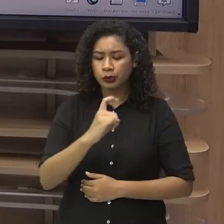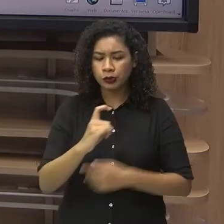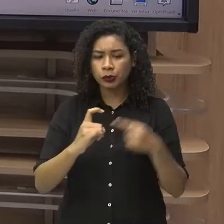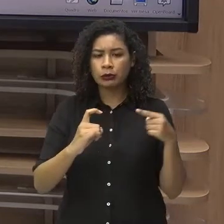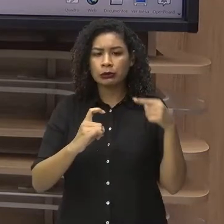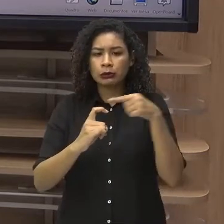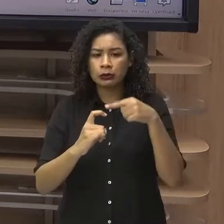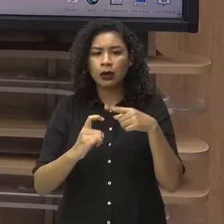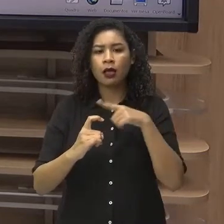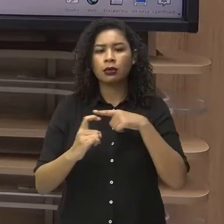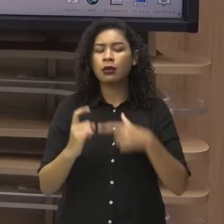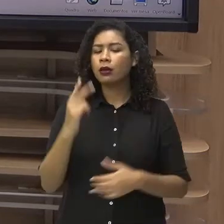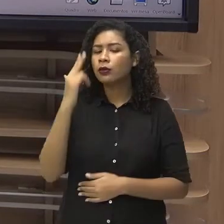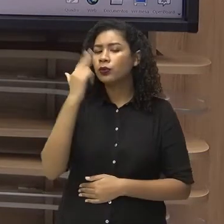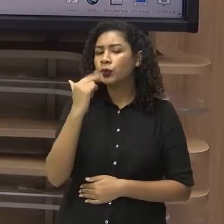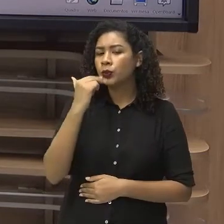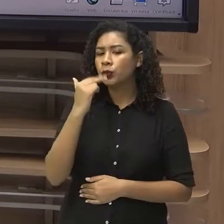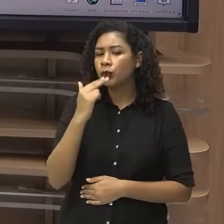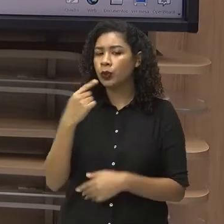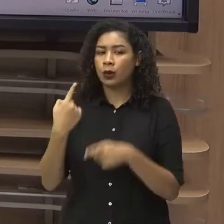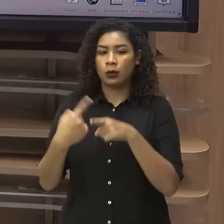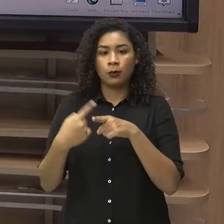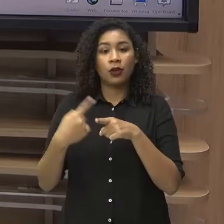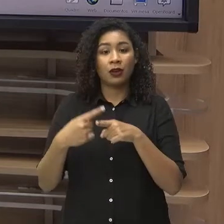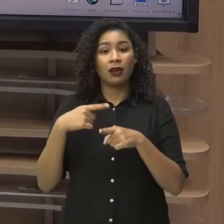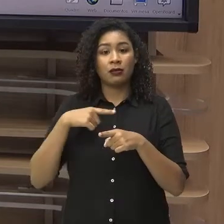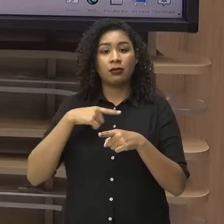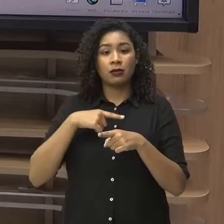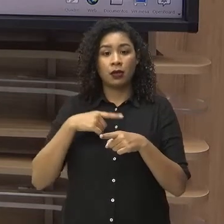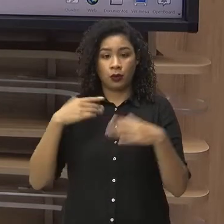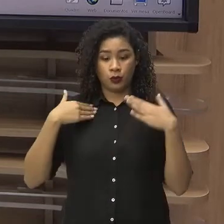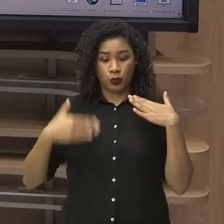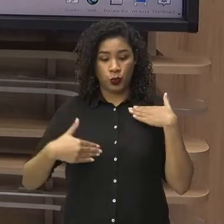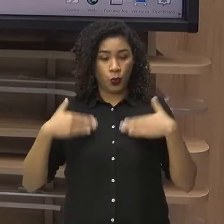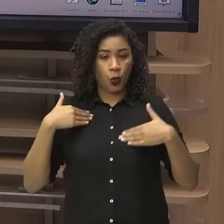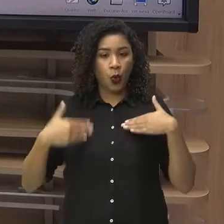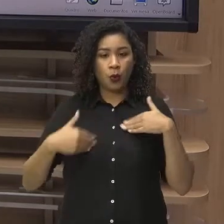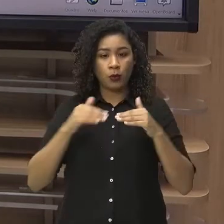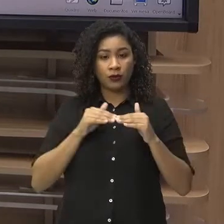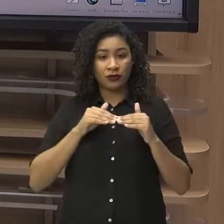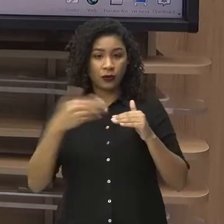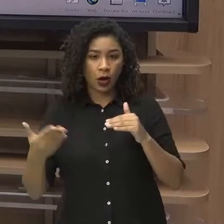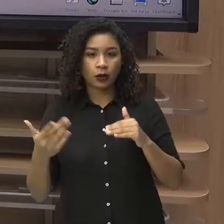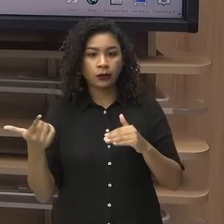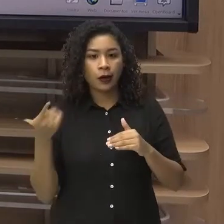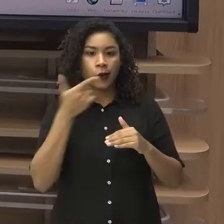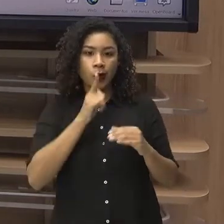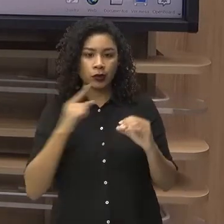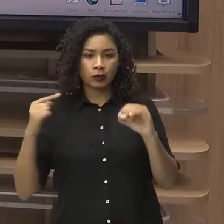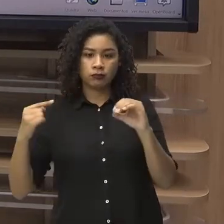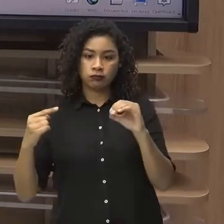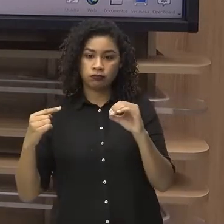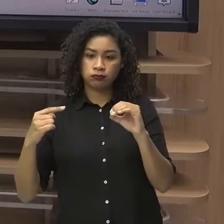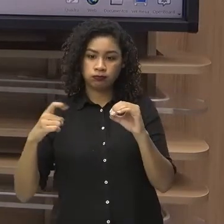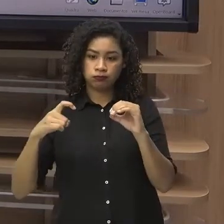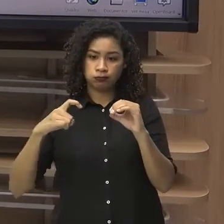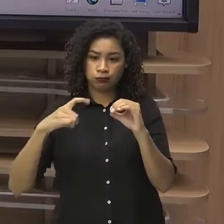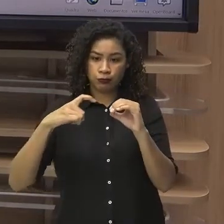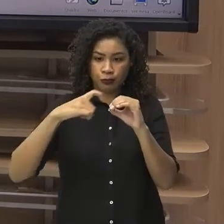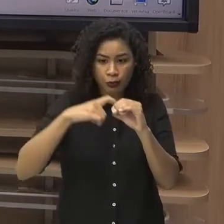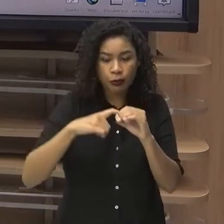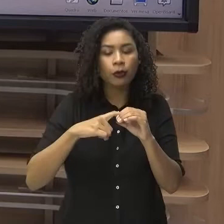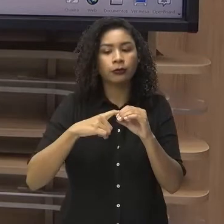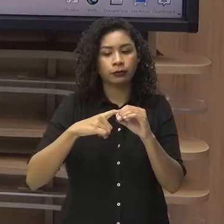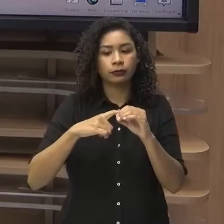tenha uma certa nutrição, né, porque ele vai ficar um tempo ali fora do corpo do homem, até acontecer a fecundação. Então ele tem um suporte ali para que ele